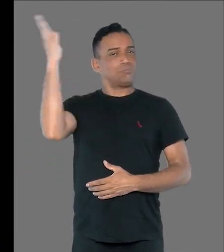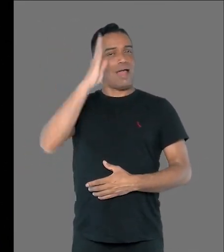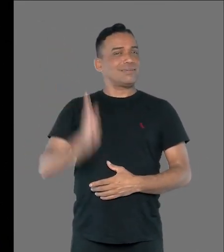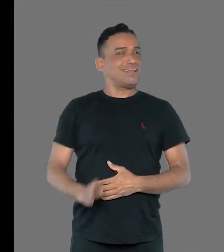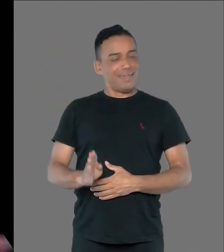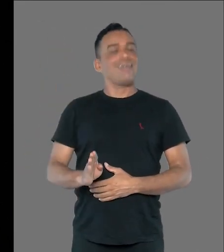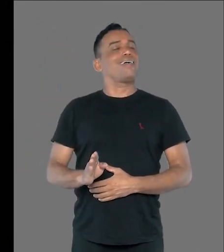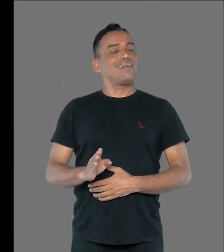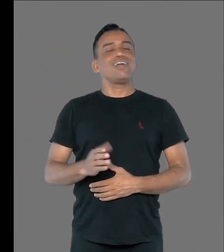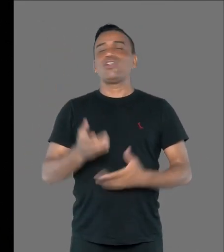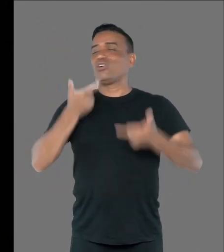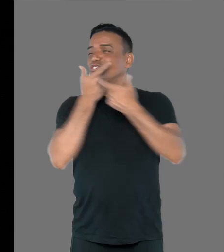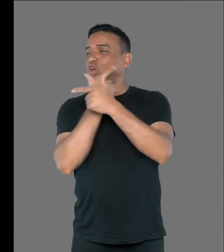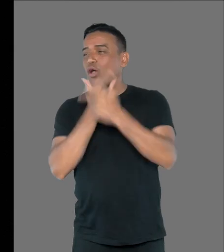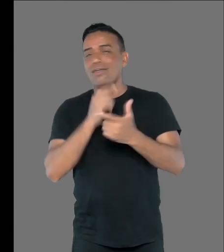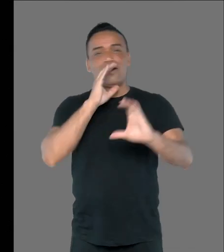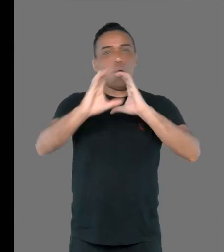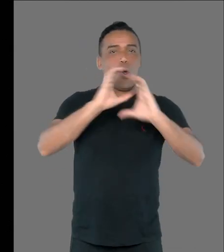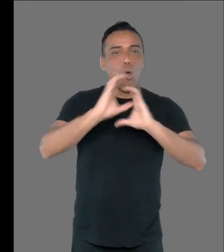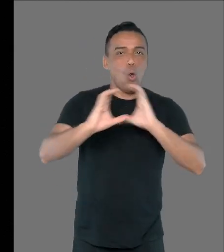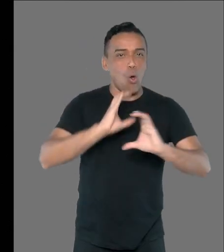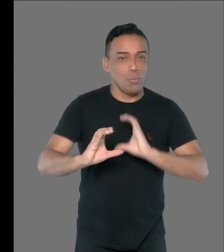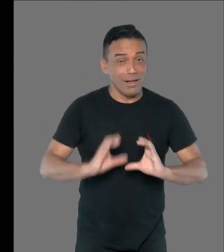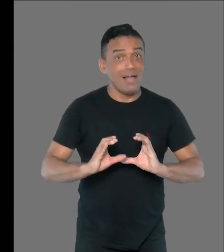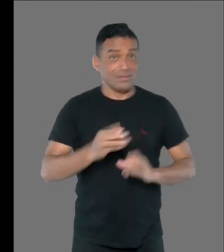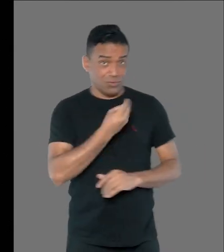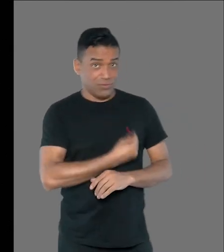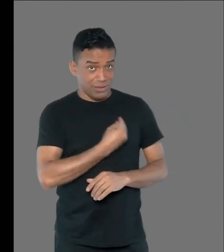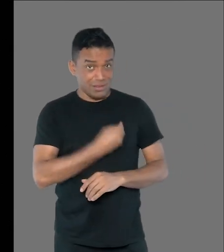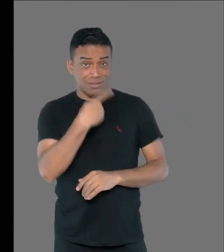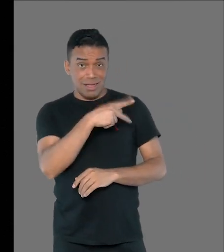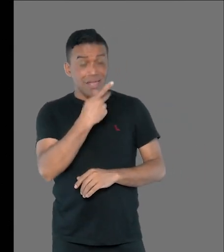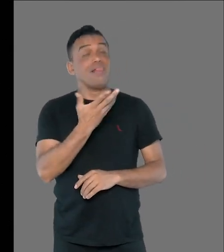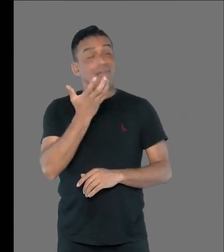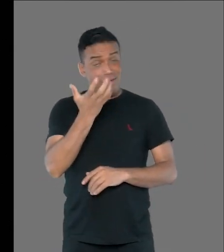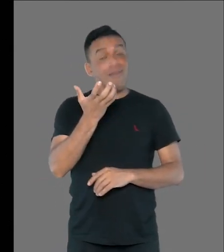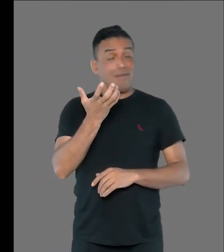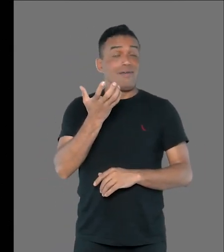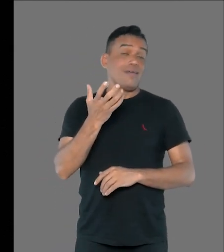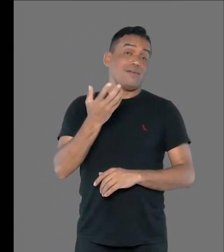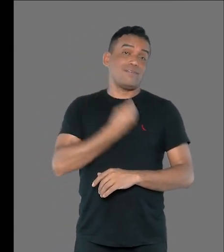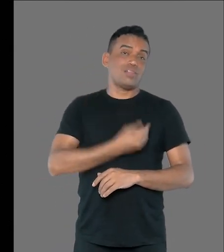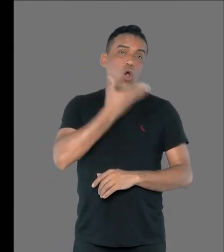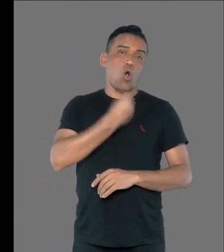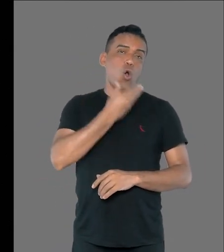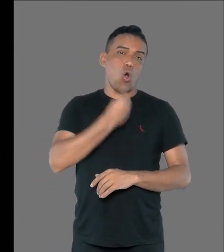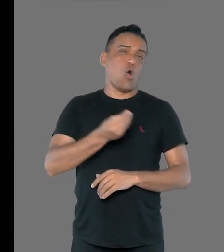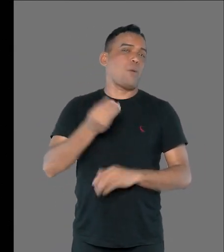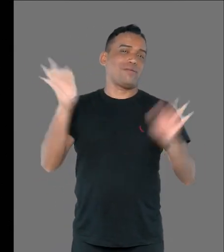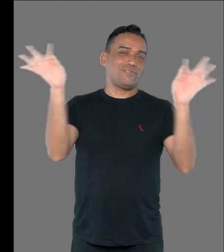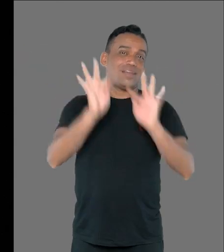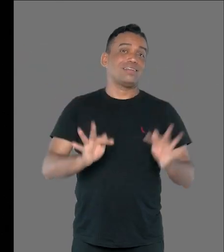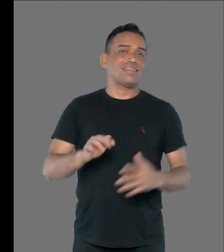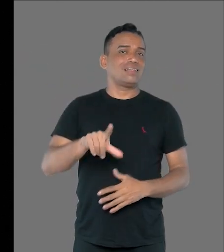ele gostava de se comunicar, e a vida dele será a de um homem que quer ser feliz. É muito interessante como ele faz essa opção pela